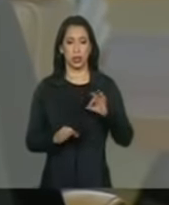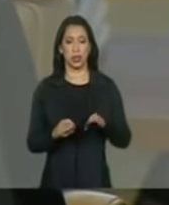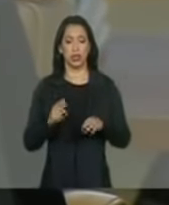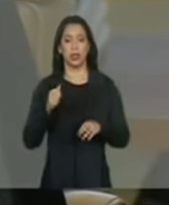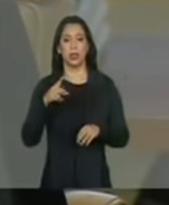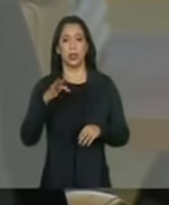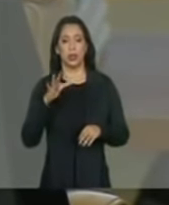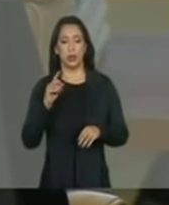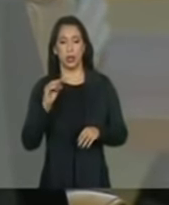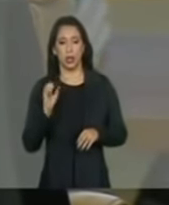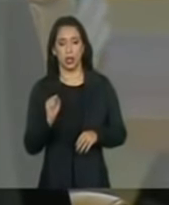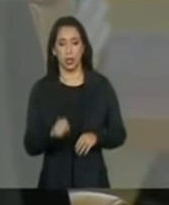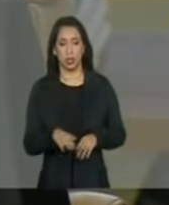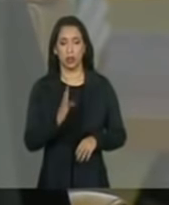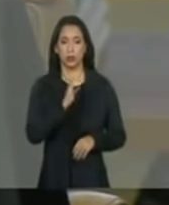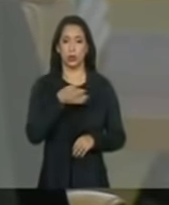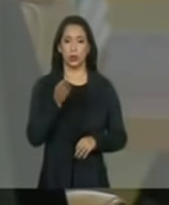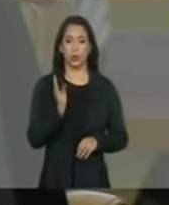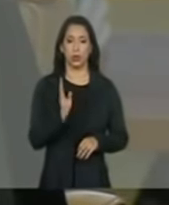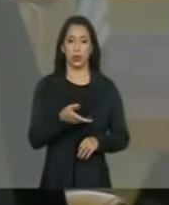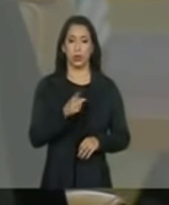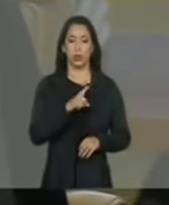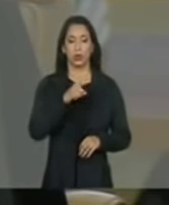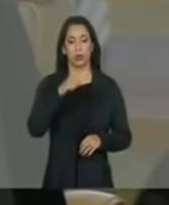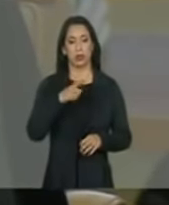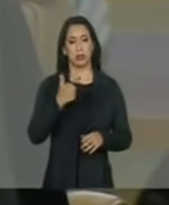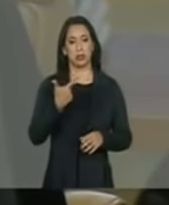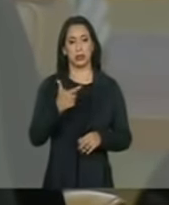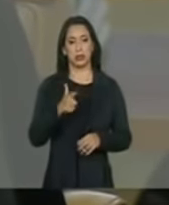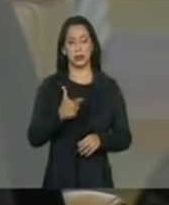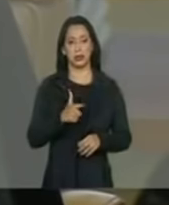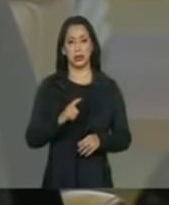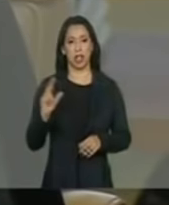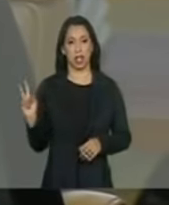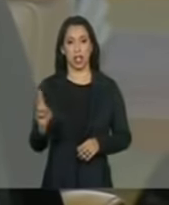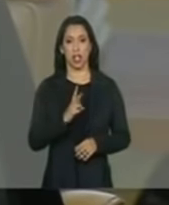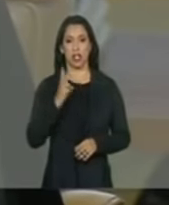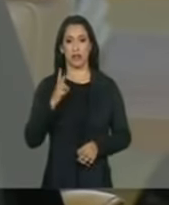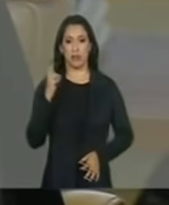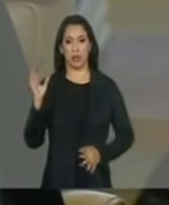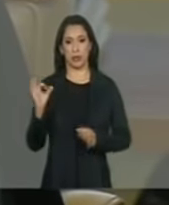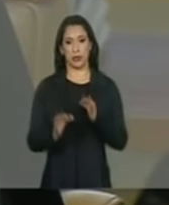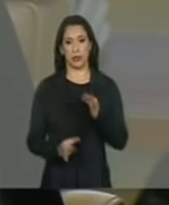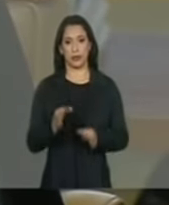nulos são atos desvestido de qualquer valor jurídico